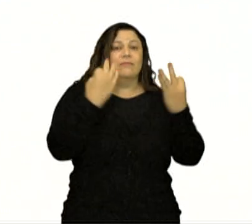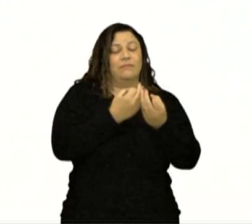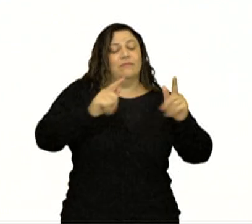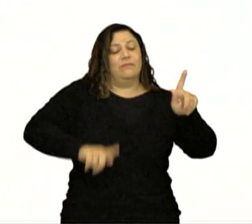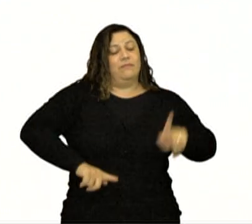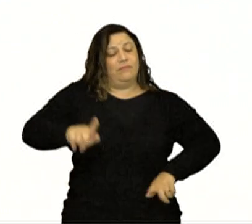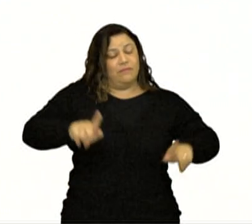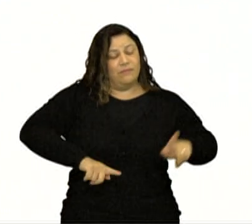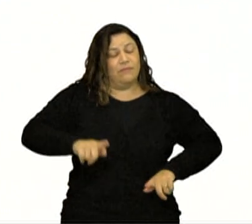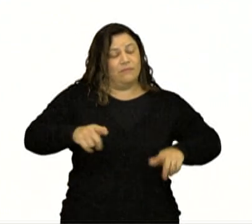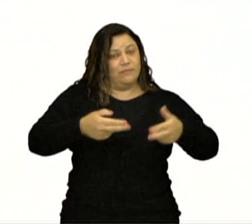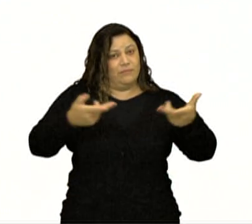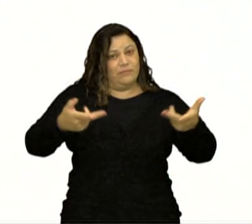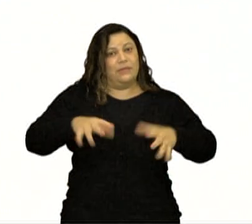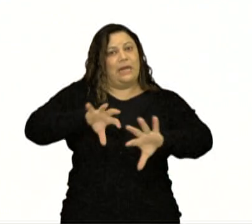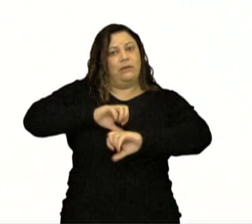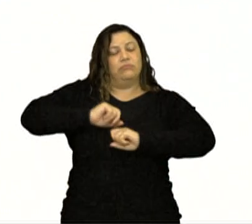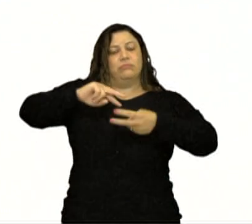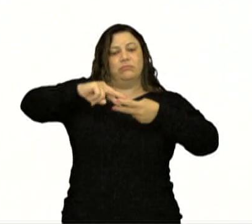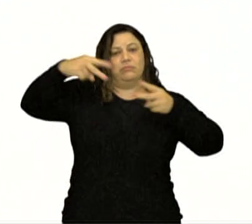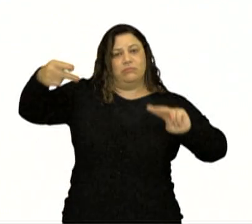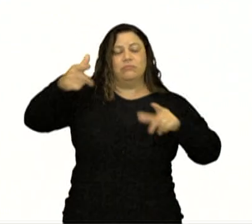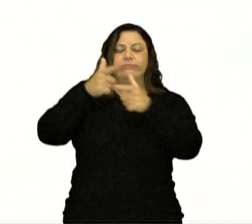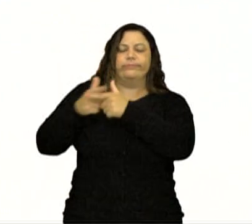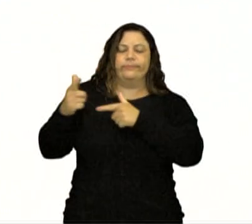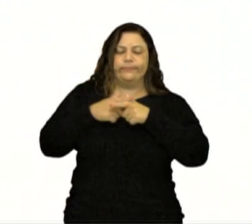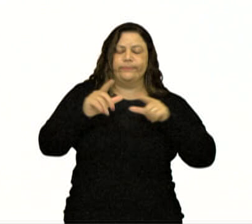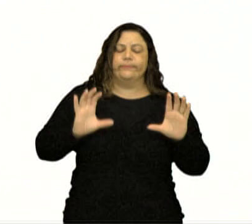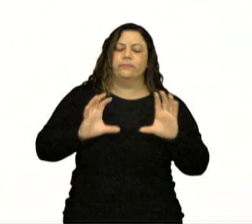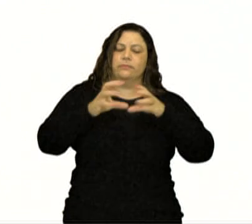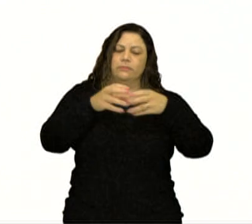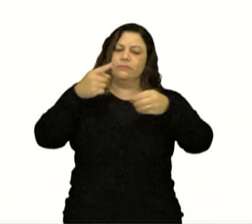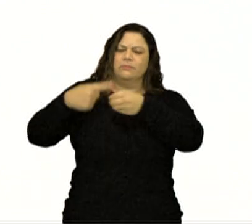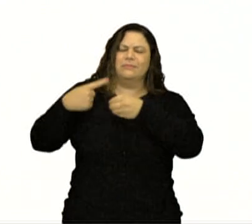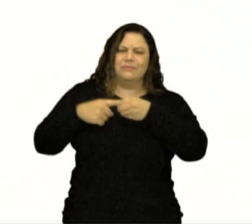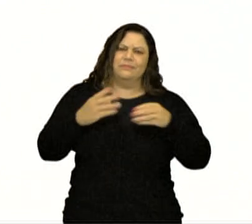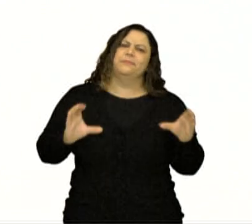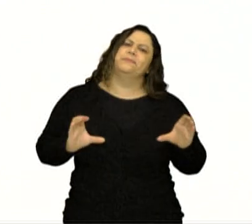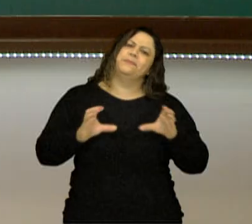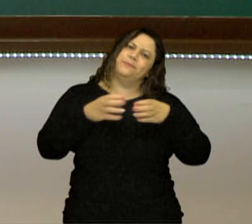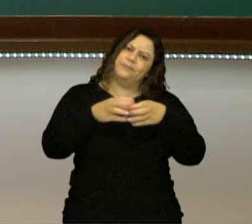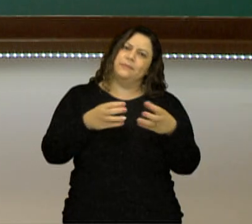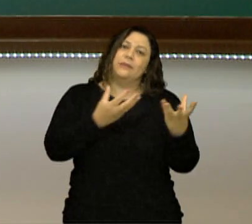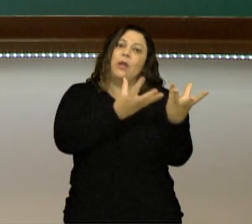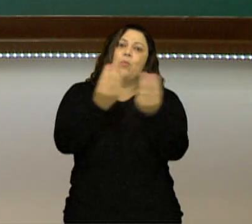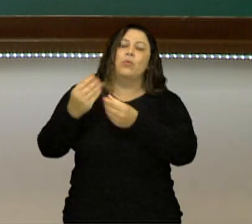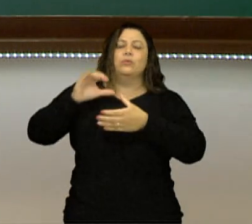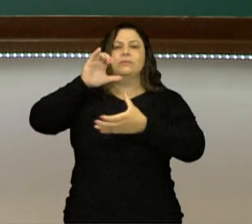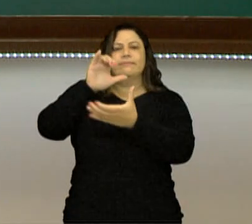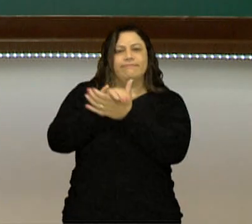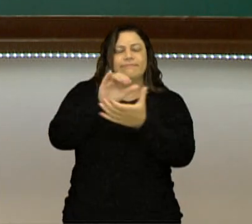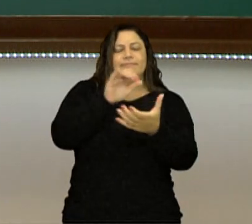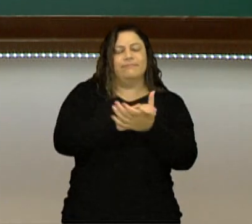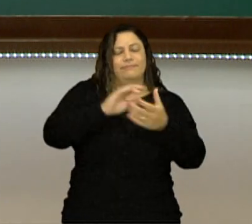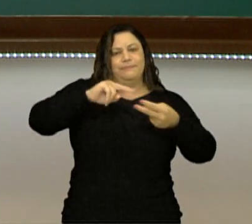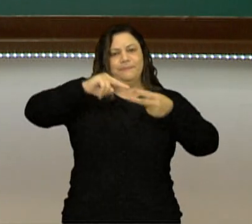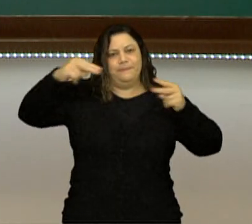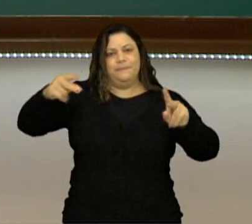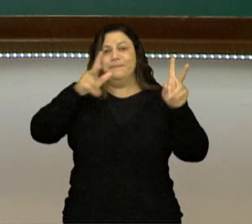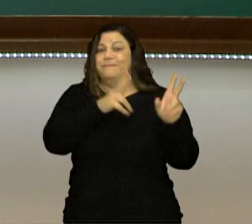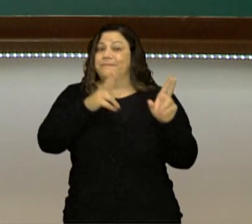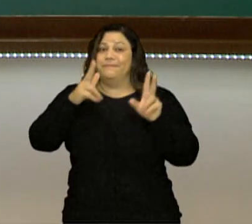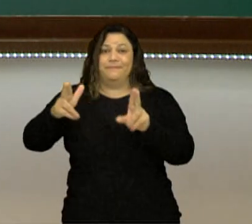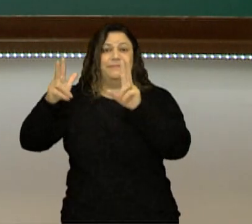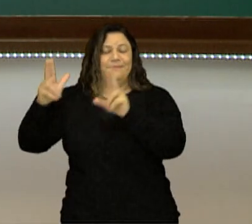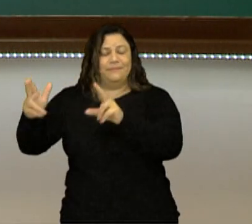primos. Ou seja, a gente falou, é uma cidade pequena, muitos casamentos consanguíneos, principalmente a nível de